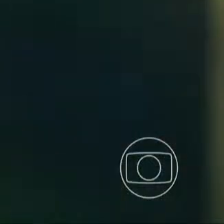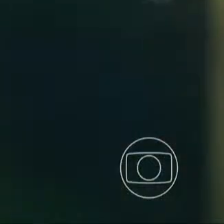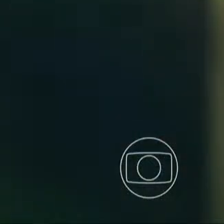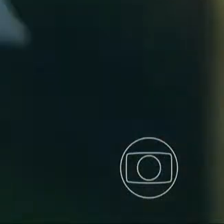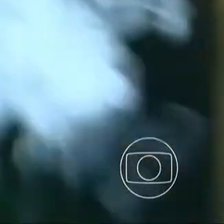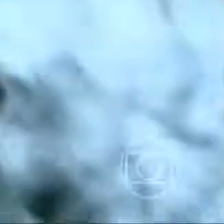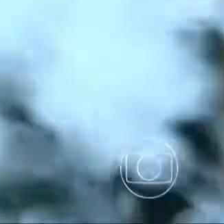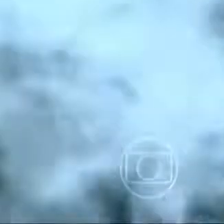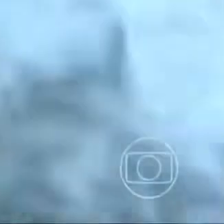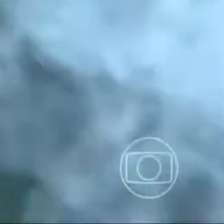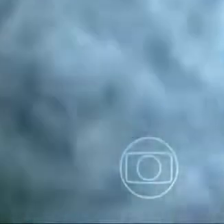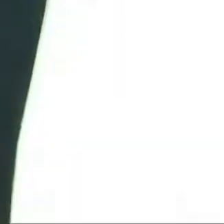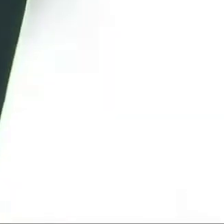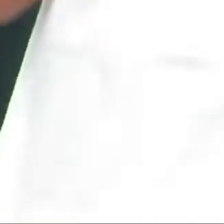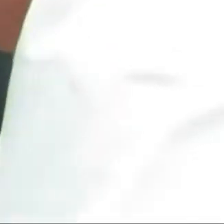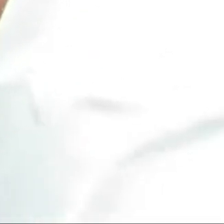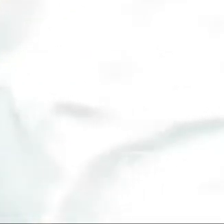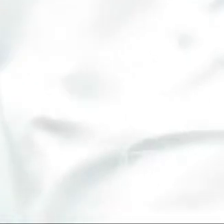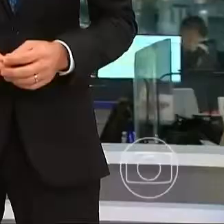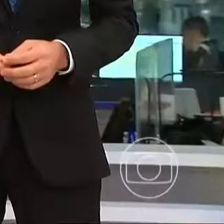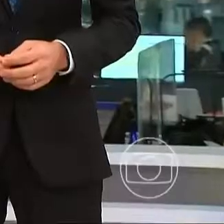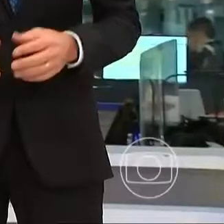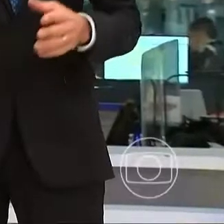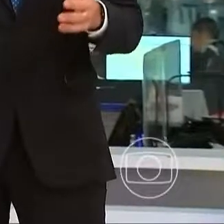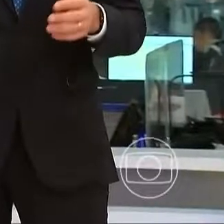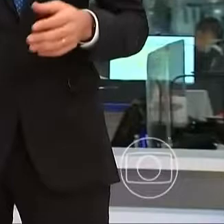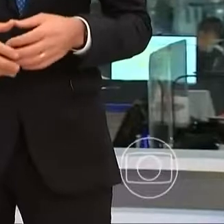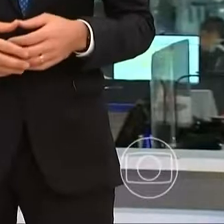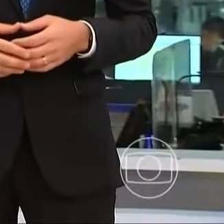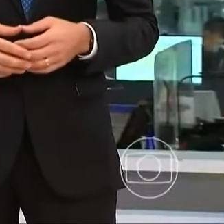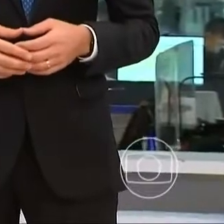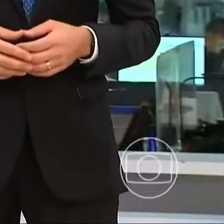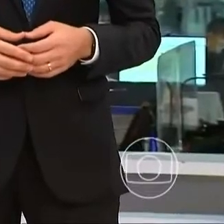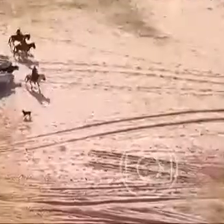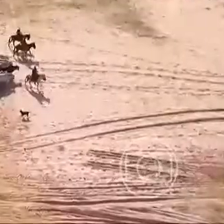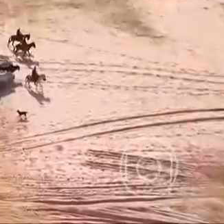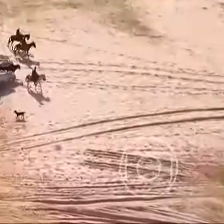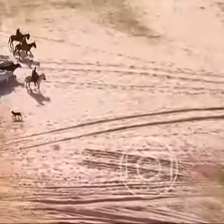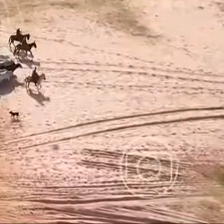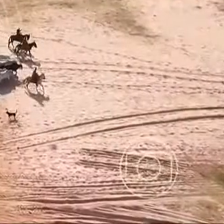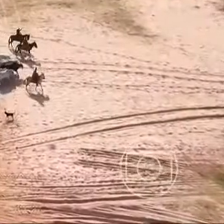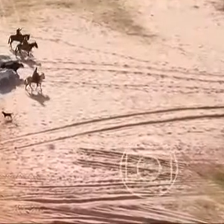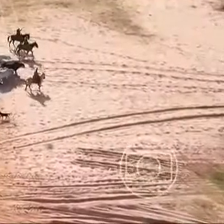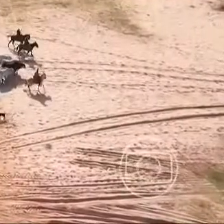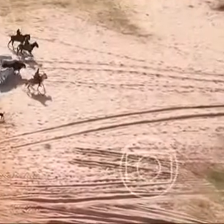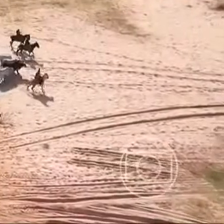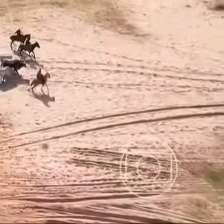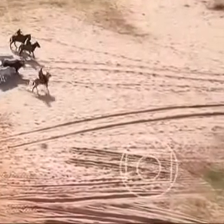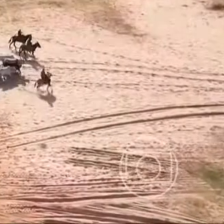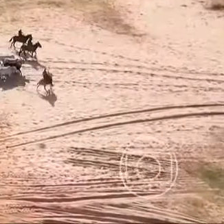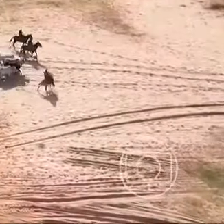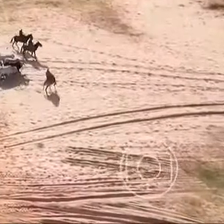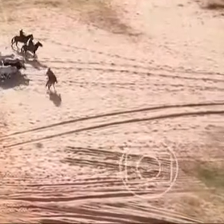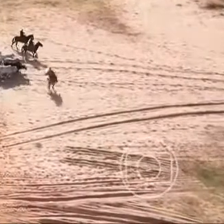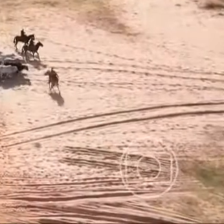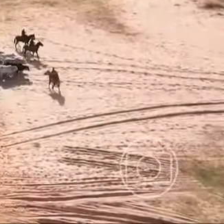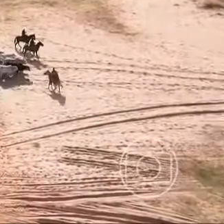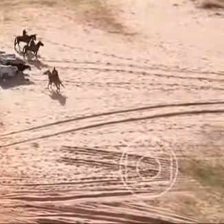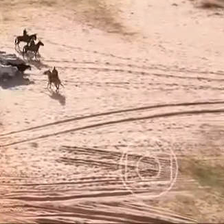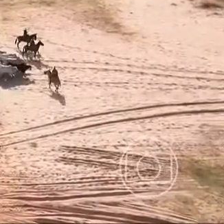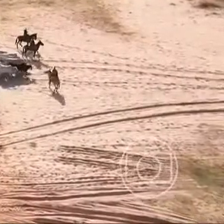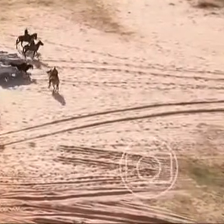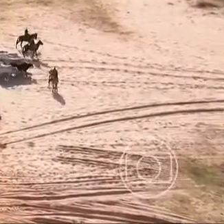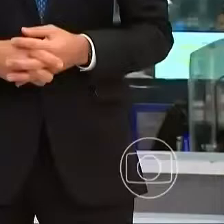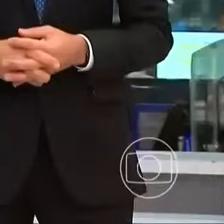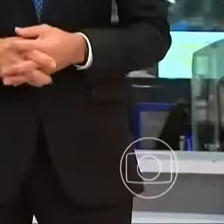do cigarro eletrônico comum entre jovens. Um estudo mostra que o Brasil perdeu 17% da superfície de água nos